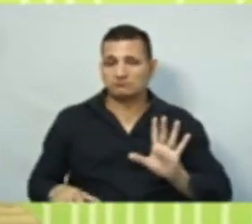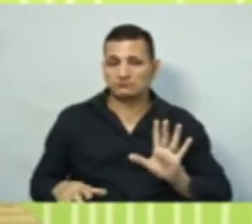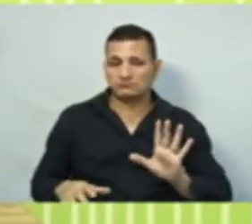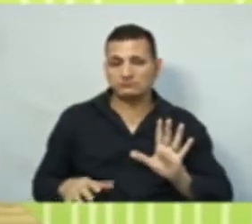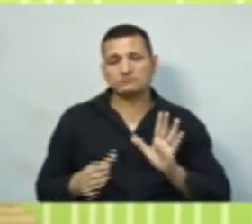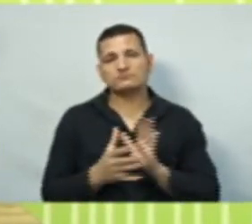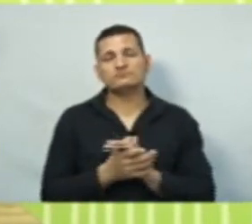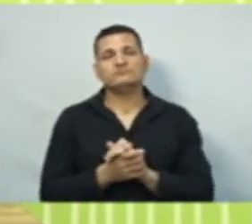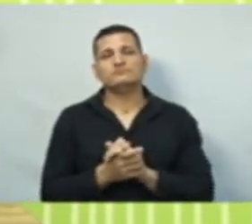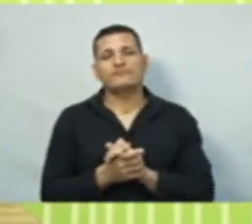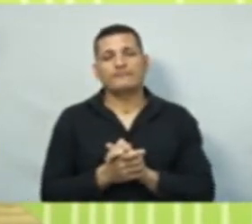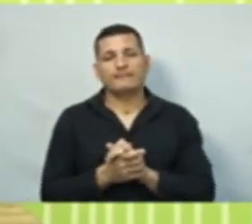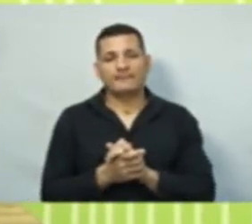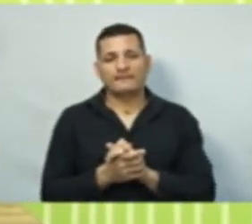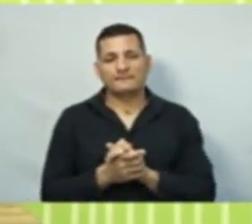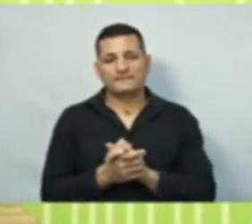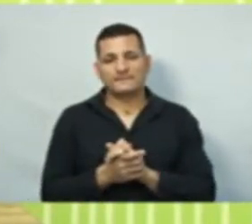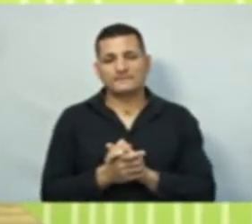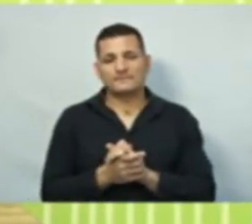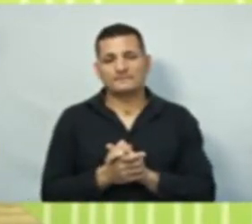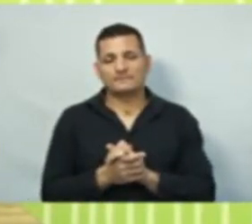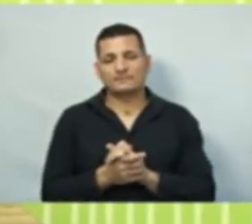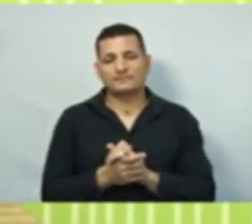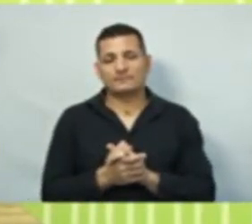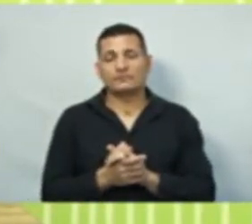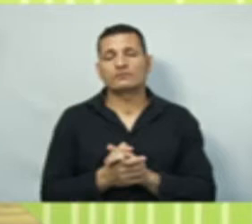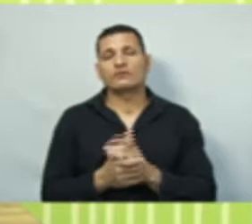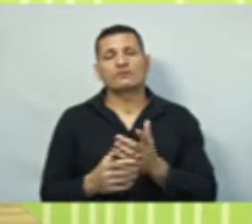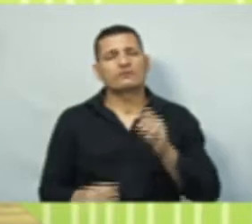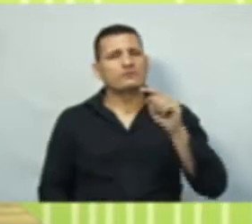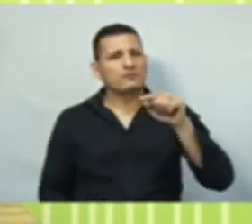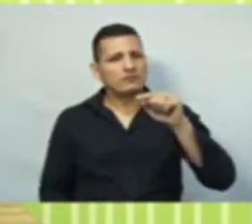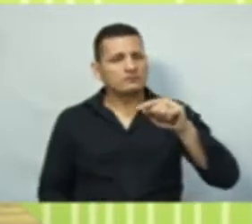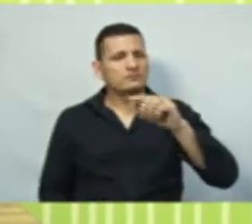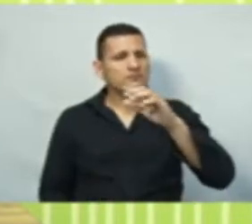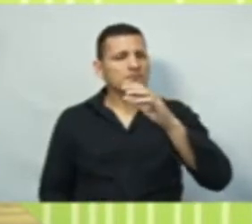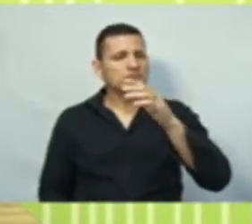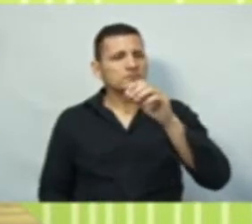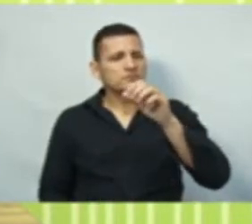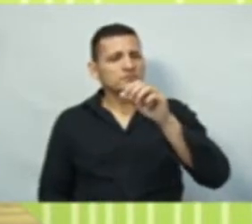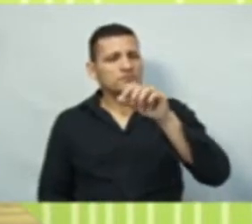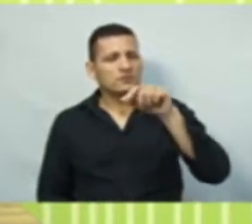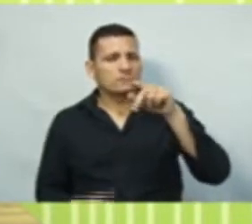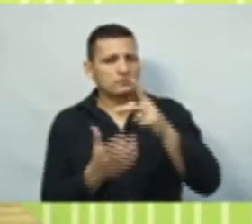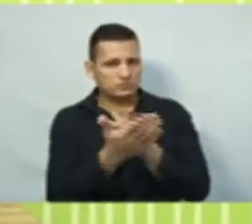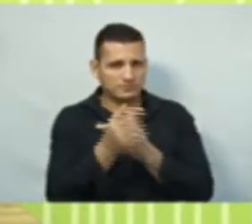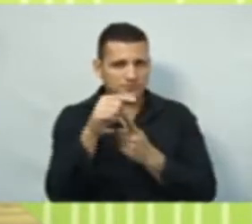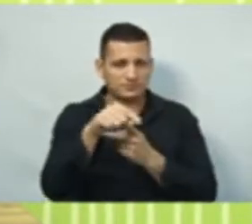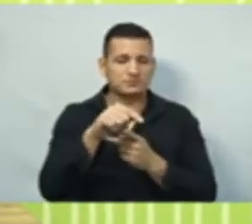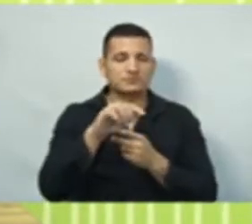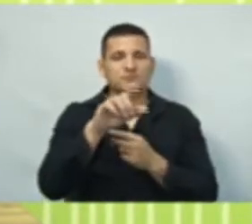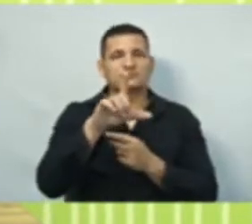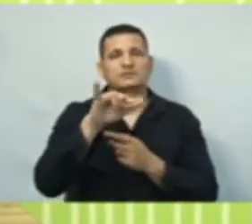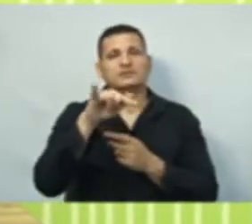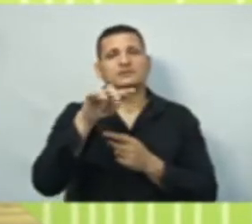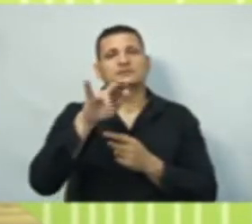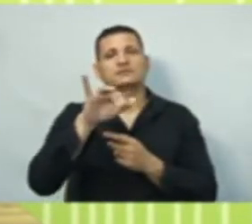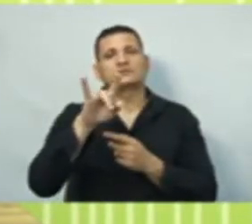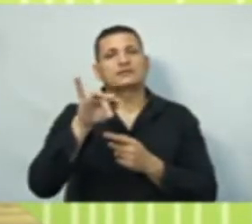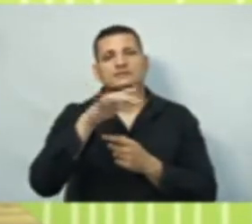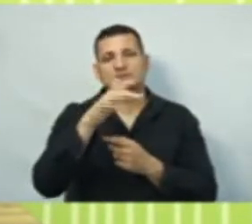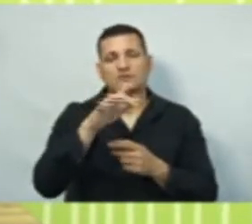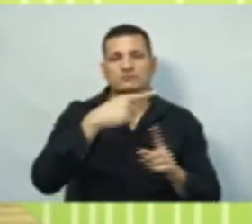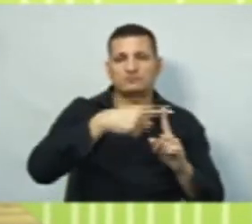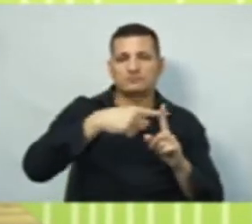Enquanto ela estiver nessa situação de liquidação, tudo que ela fizer, que ela comprar ou vender,